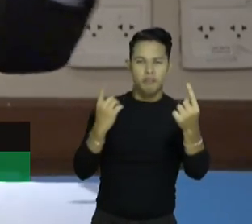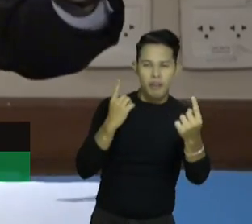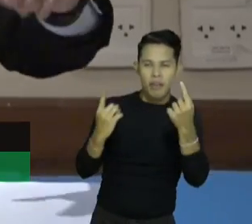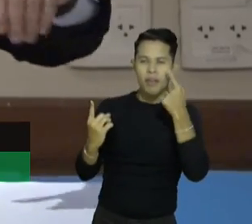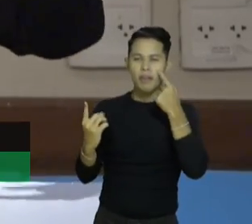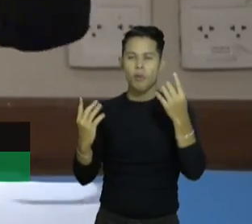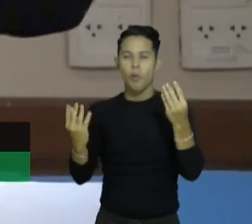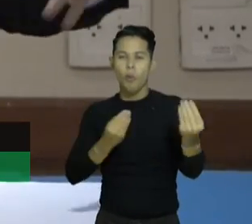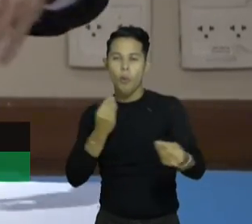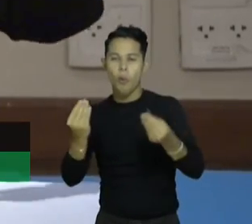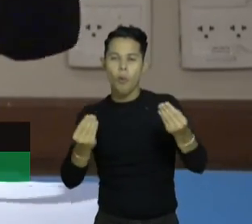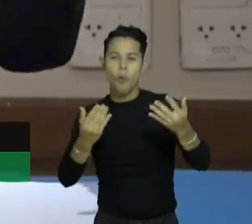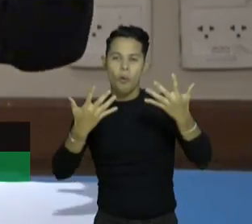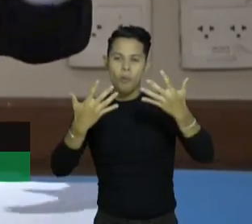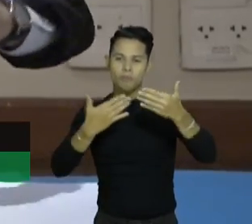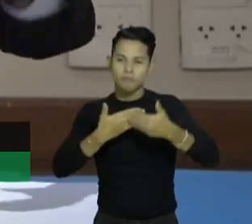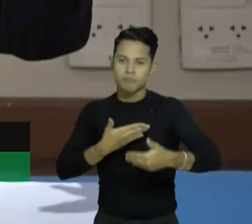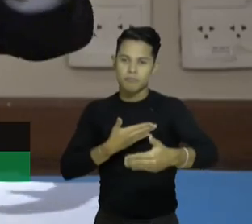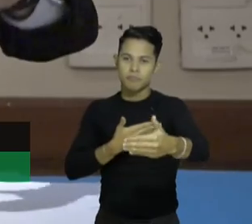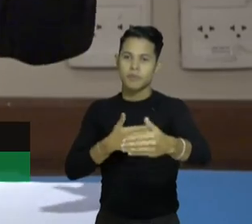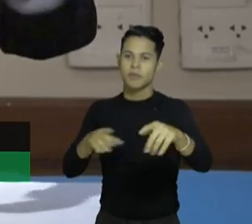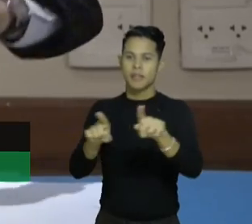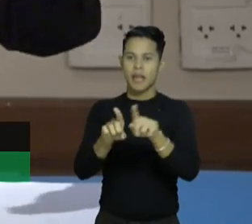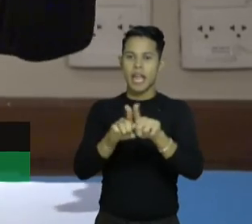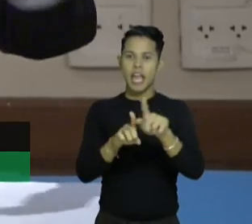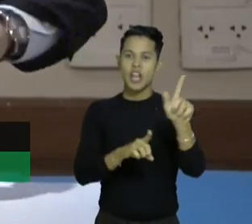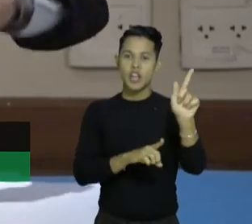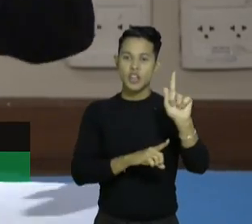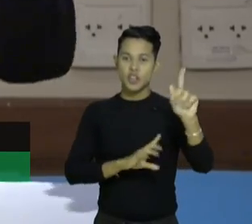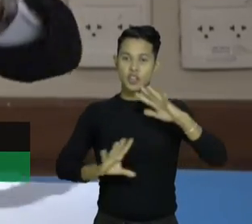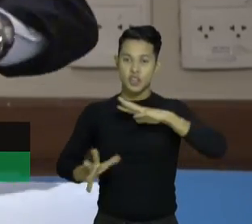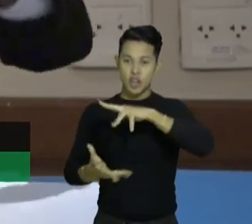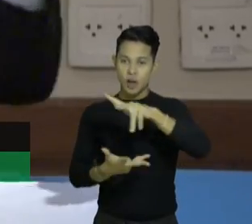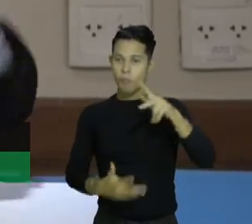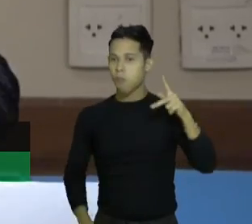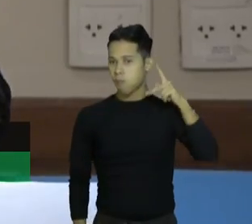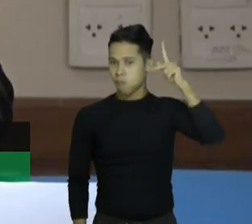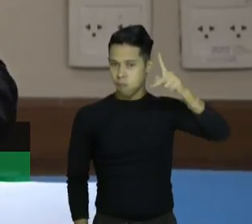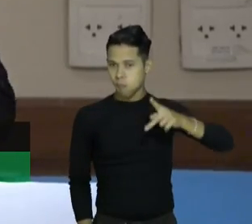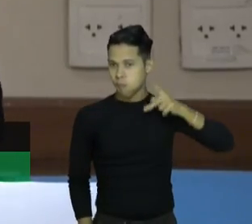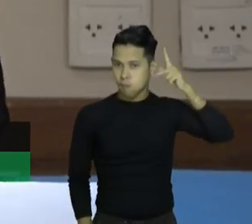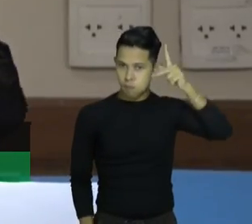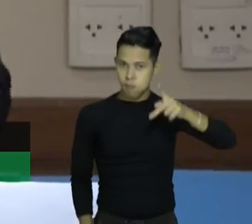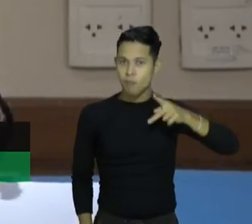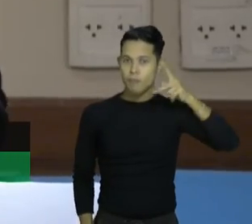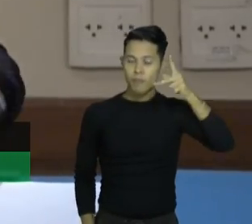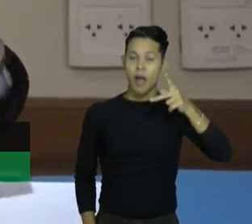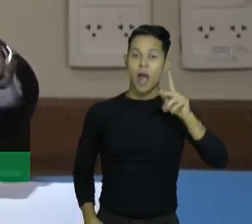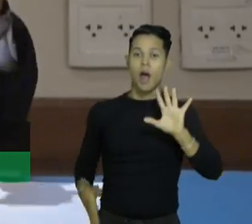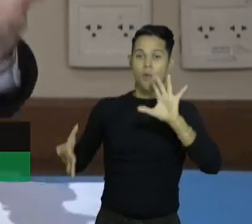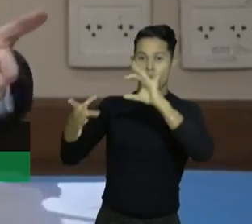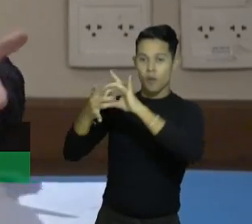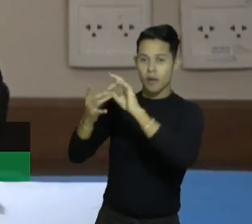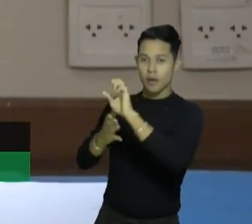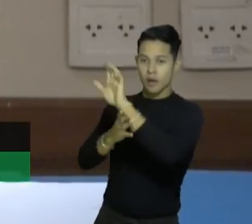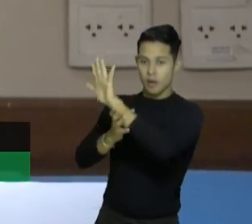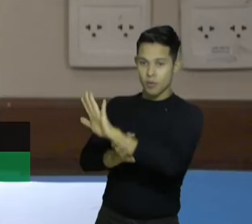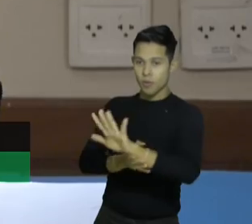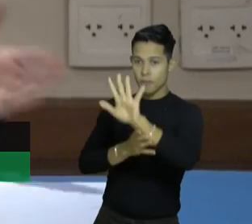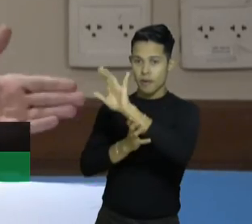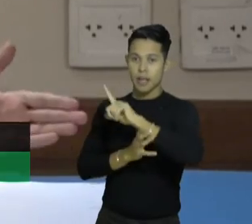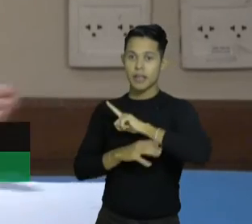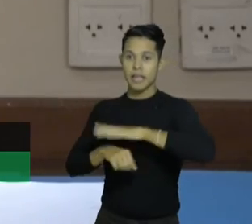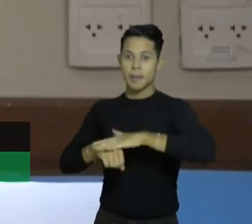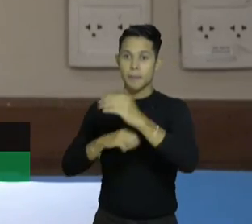considerando o realismo e a geopolítica que nas relações internacionais a gente trabalha com atores assimétricos a união europeia tem mais força para colocar os